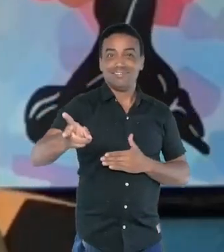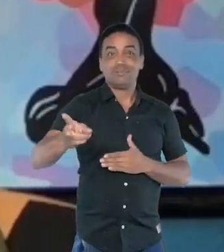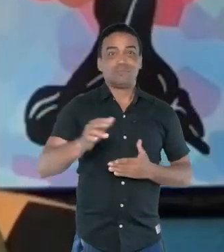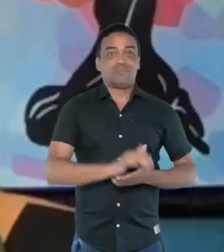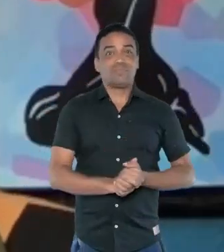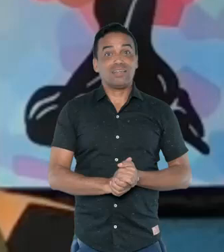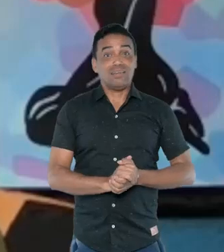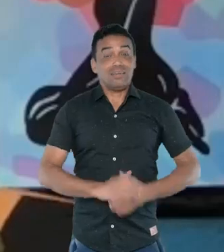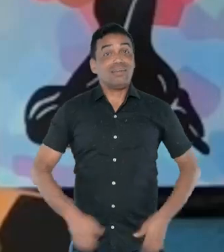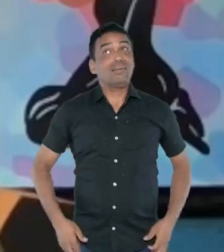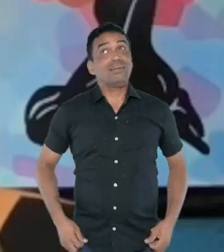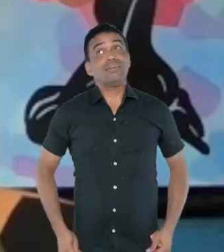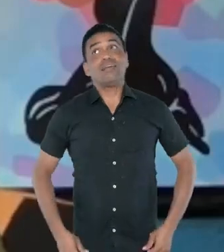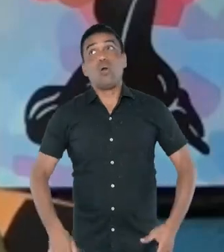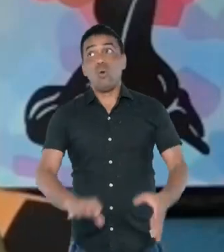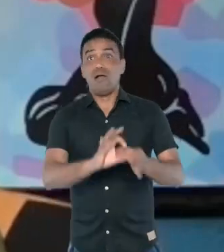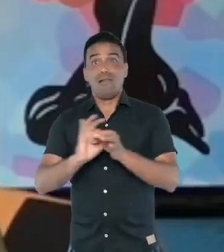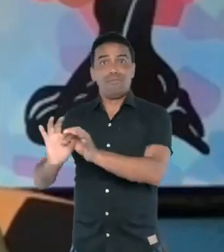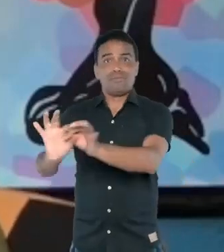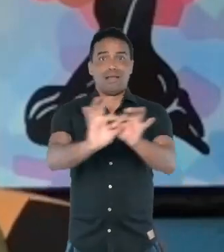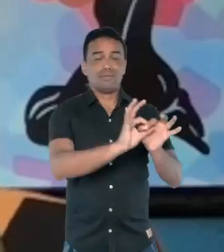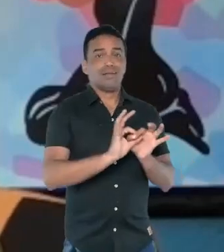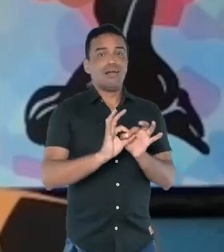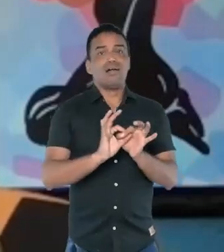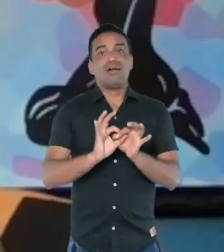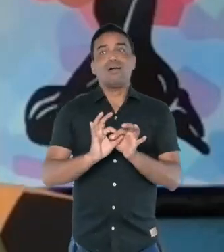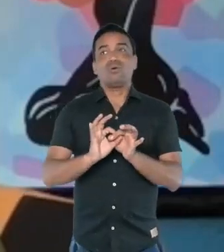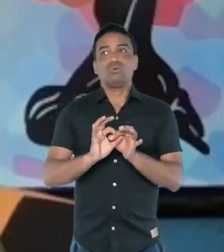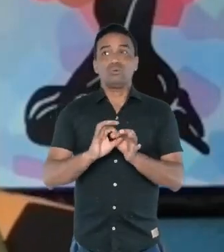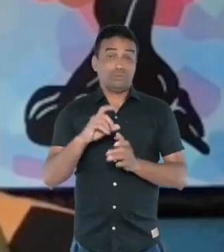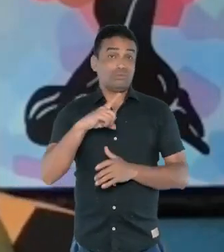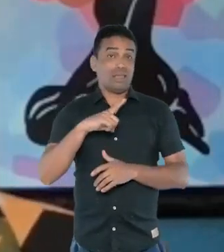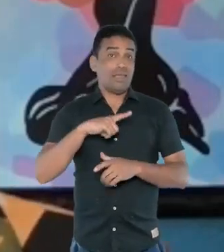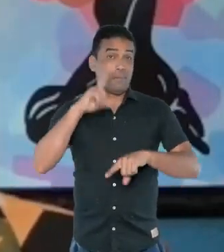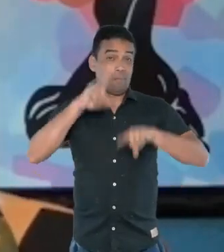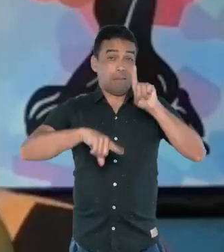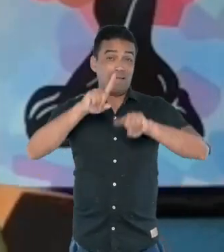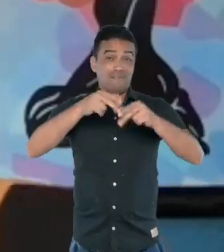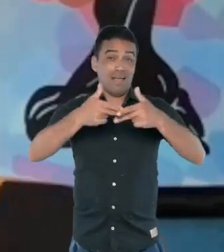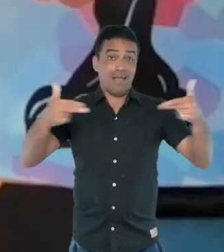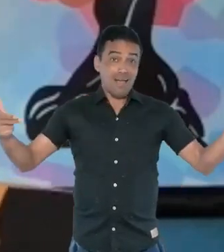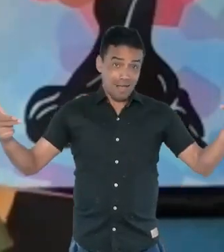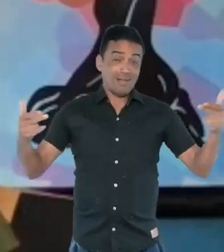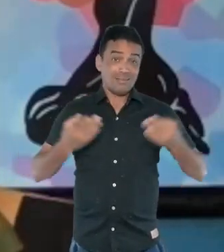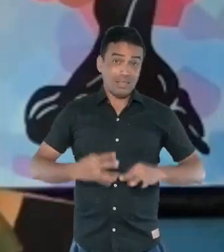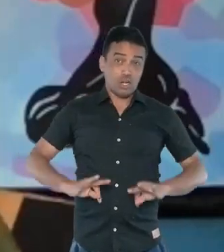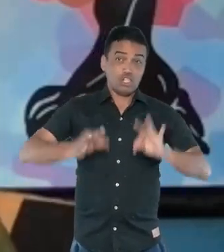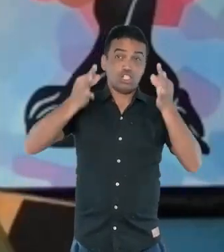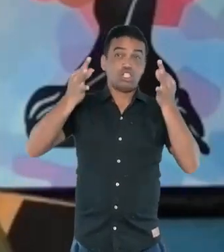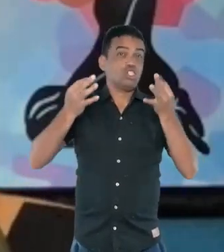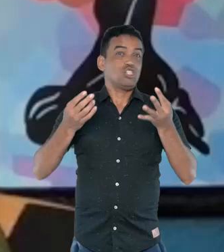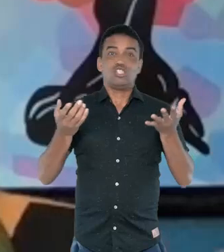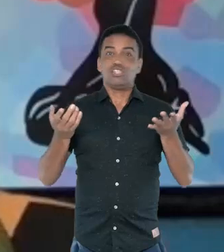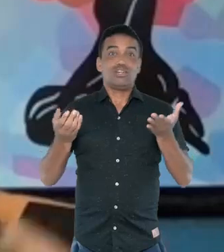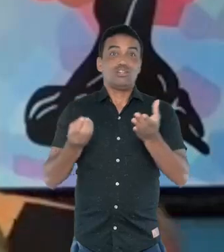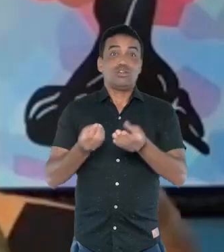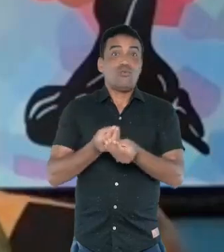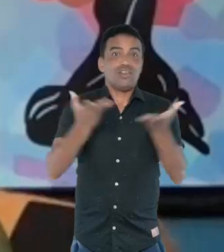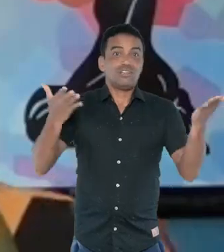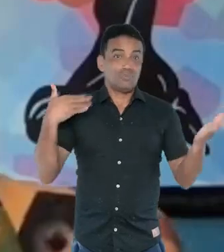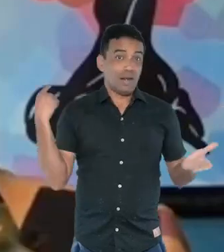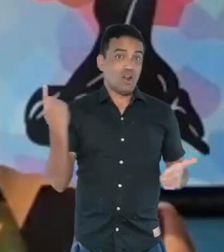entregue o legado, né? A gente tem disponível, as coisas que estão disponíveis hoje, né, são frutos de